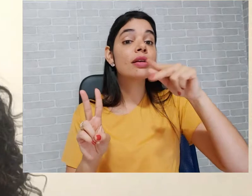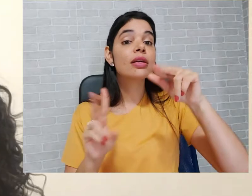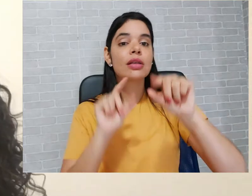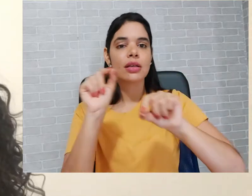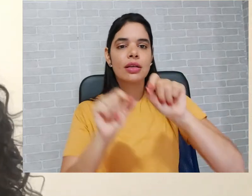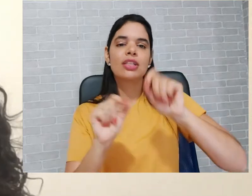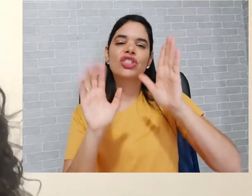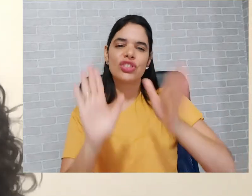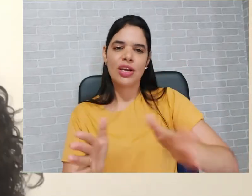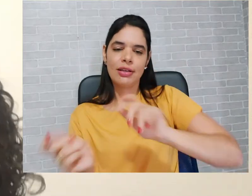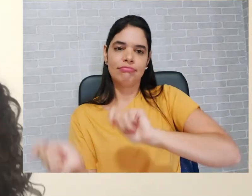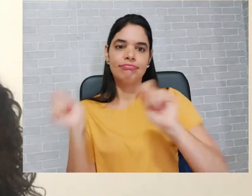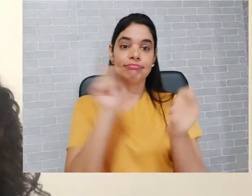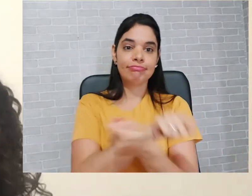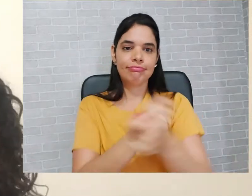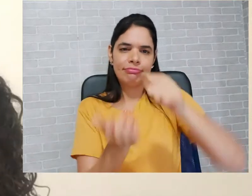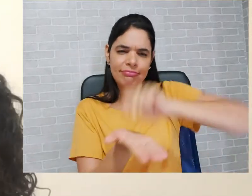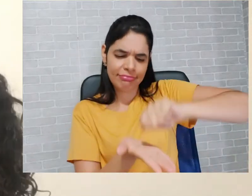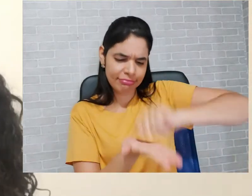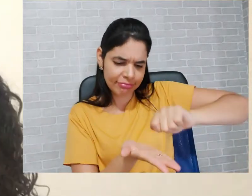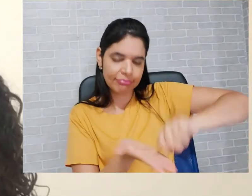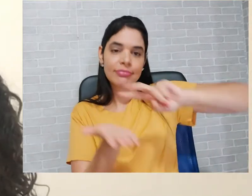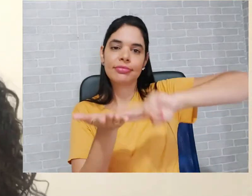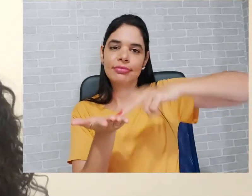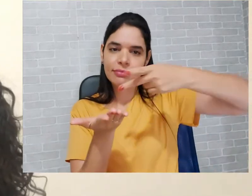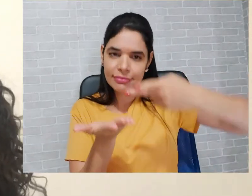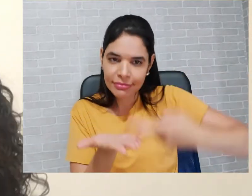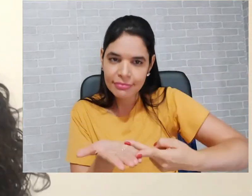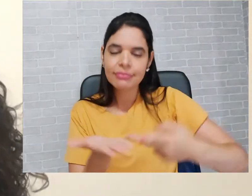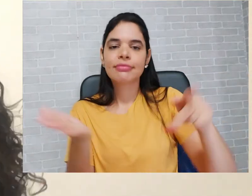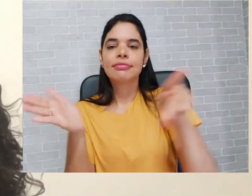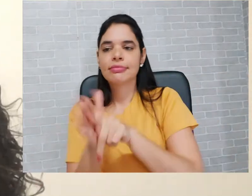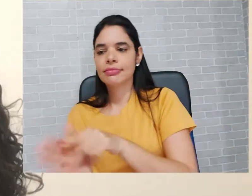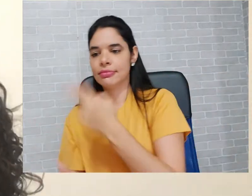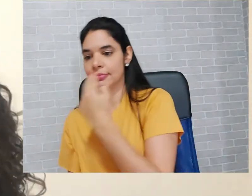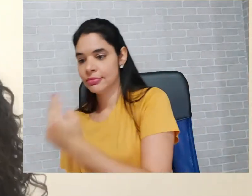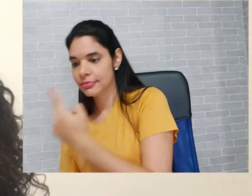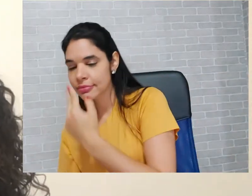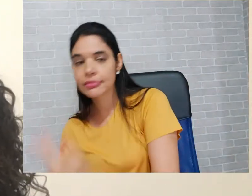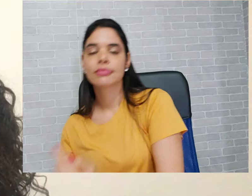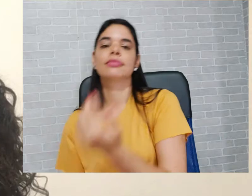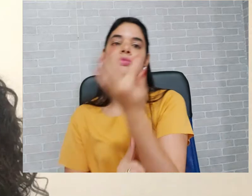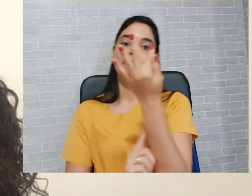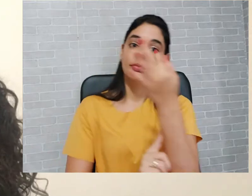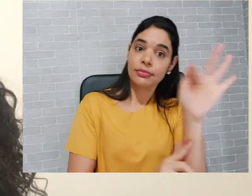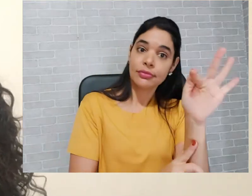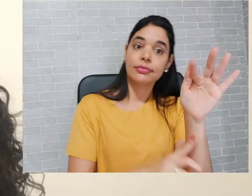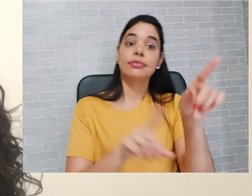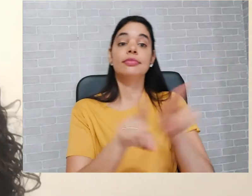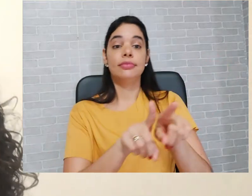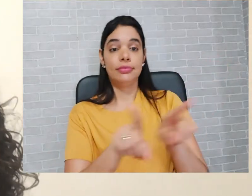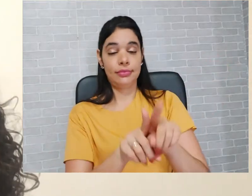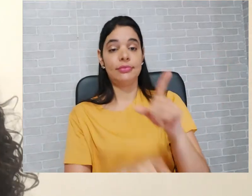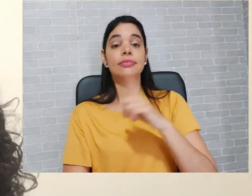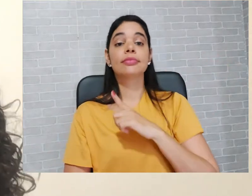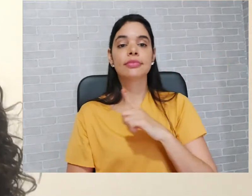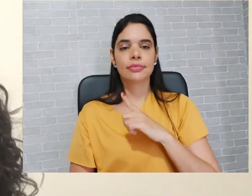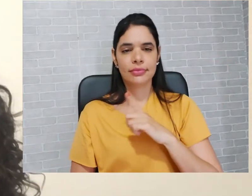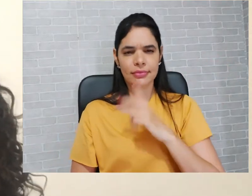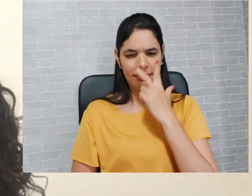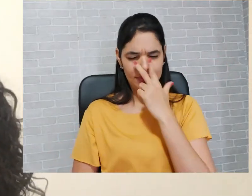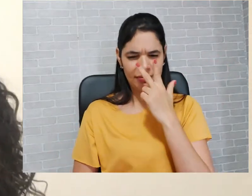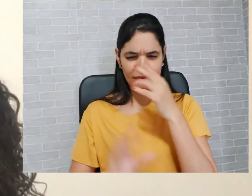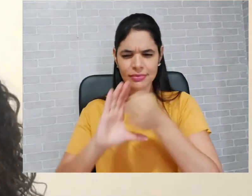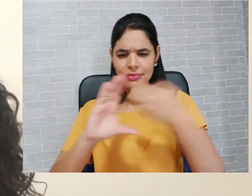já transcritas, algumas já foram traduzidas do creole para o francês também, mas temos